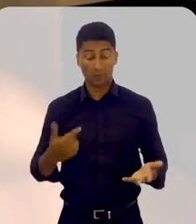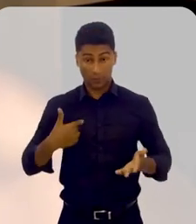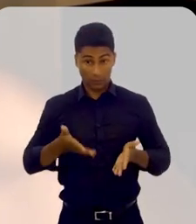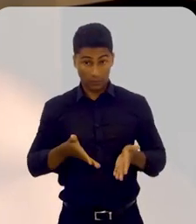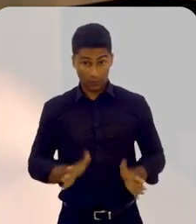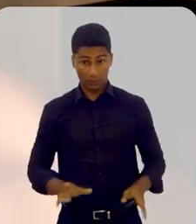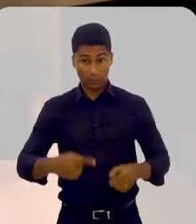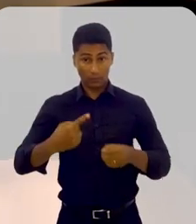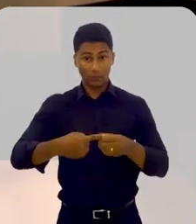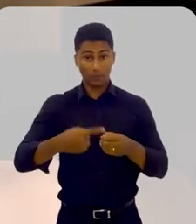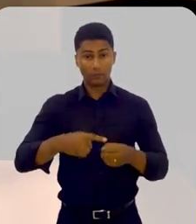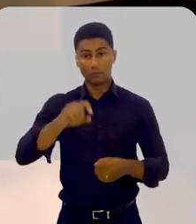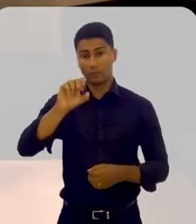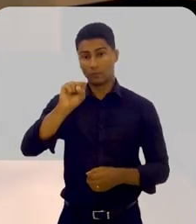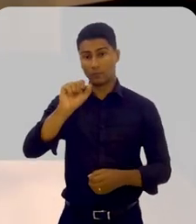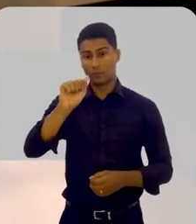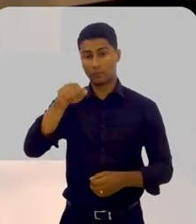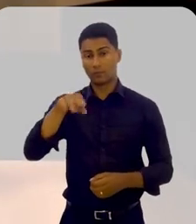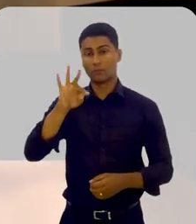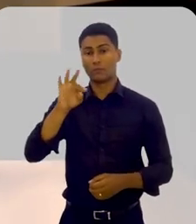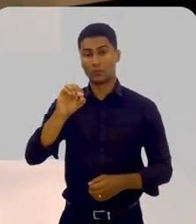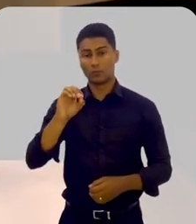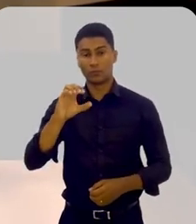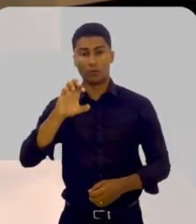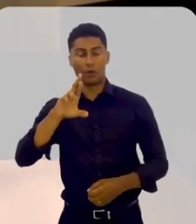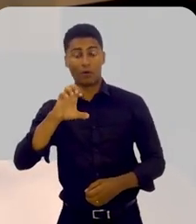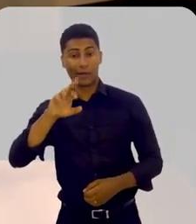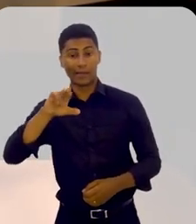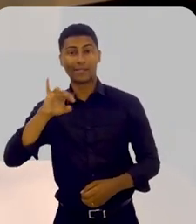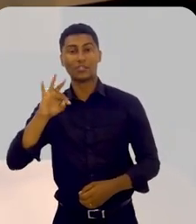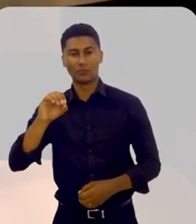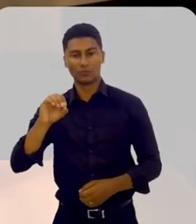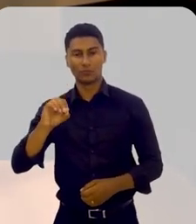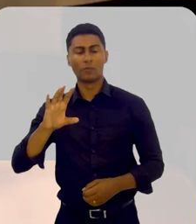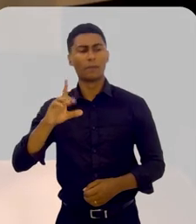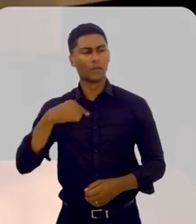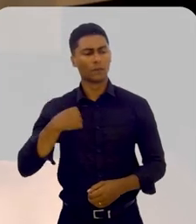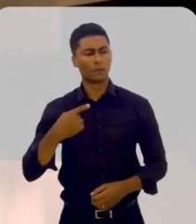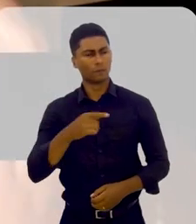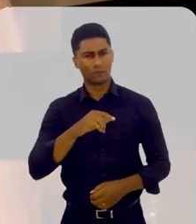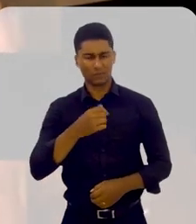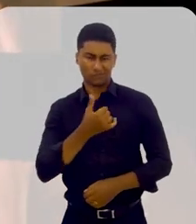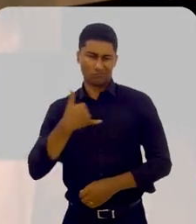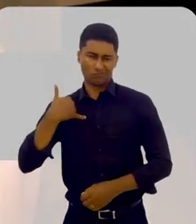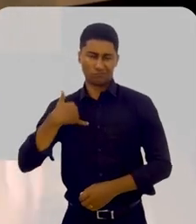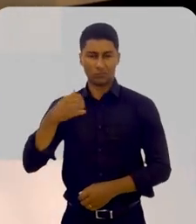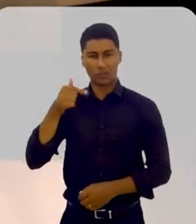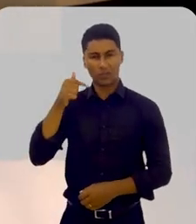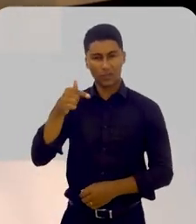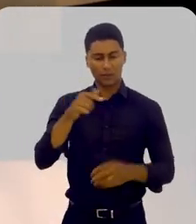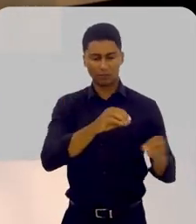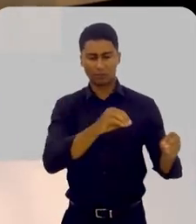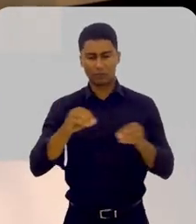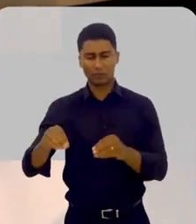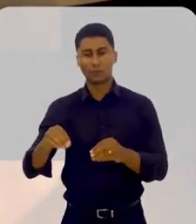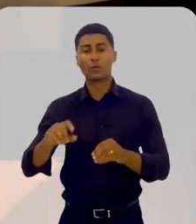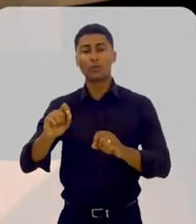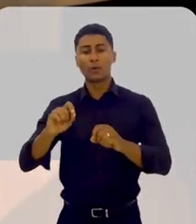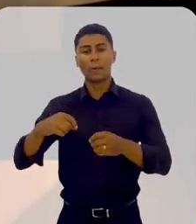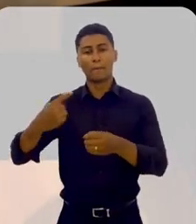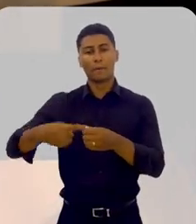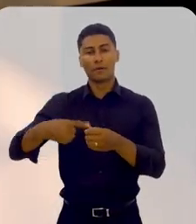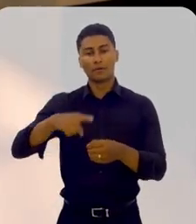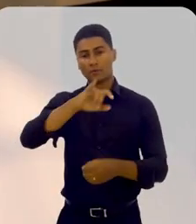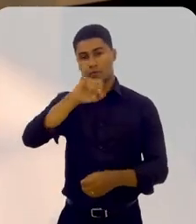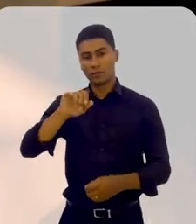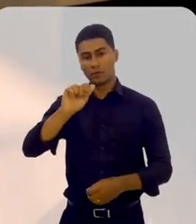no bairro Santo Cristo, na zona norte de Porto Alegre, mas fui criado, fui 7 anos, já fui no Jardim Sabará, que é um bairro que